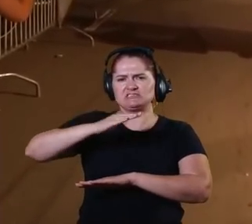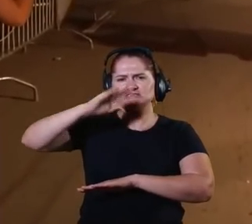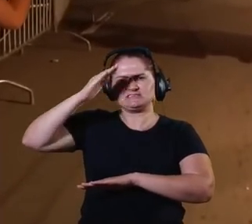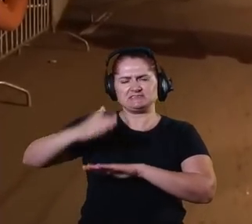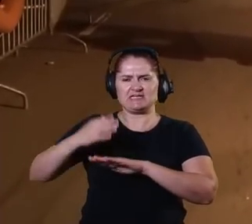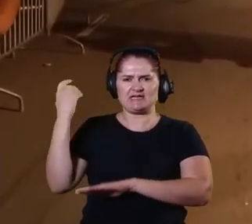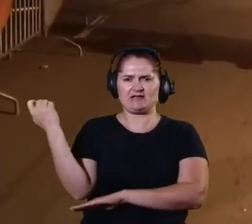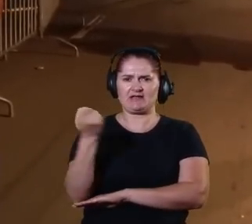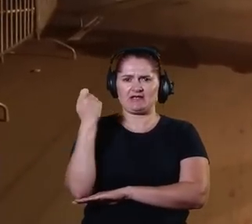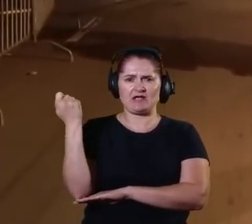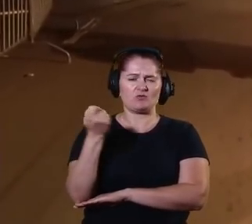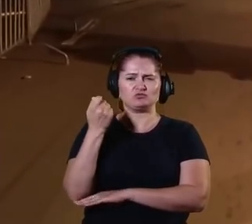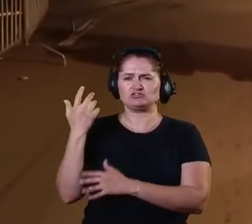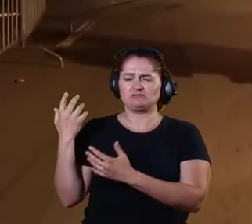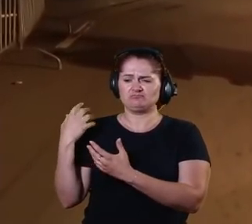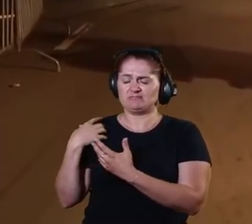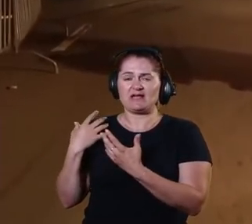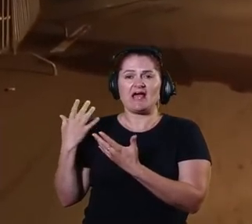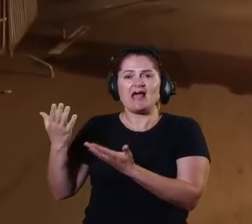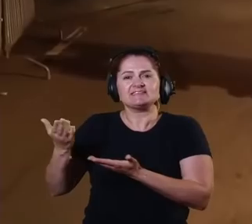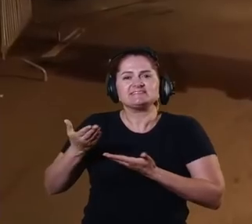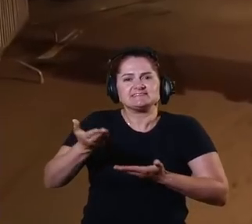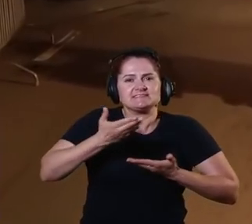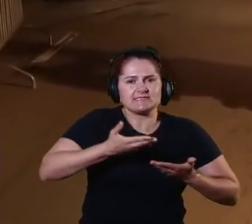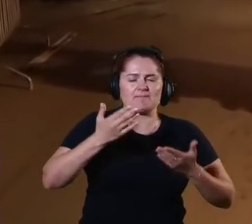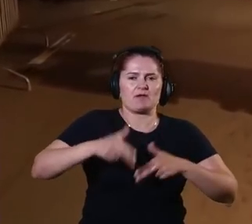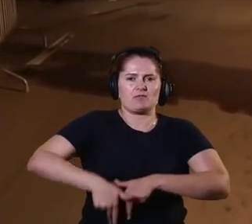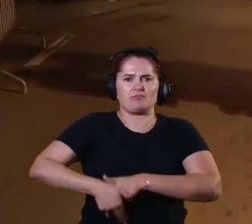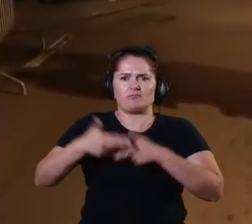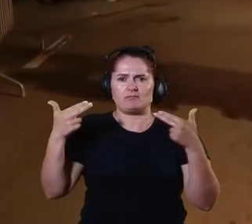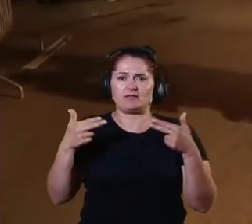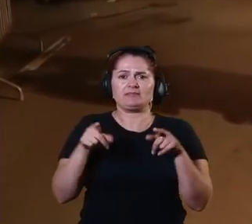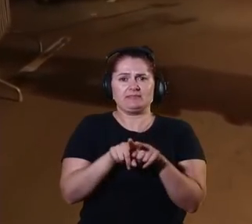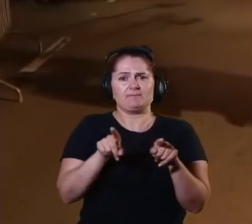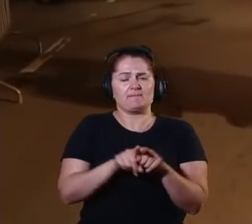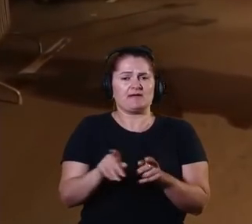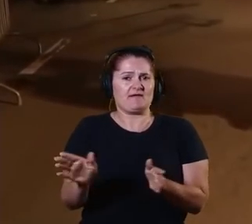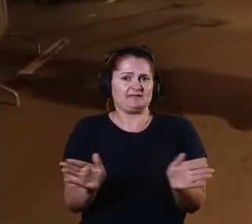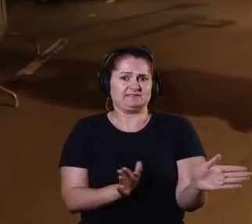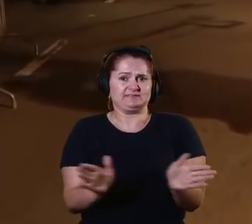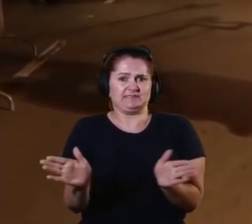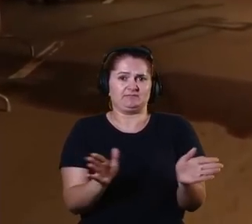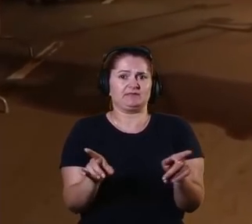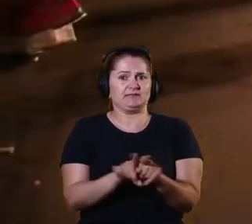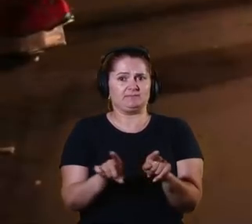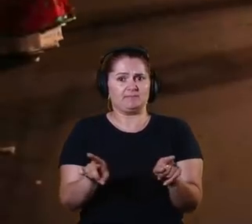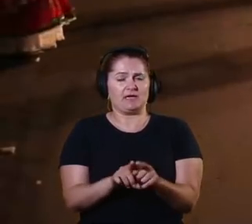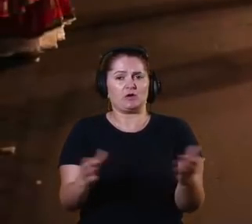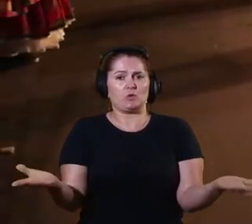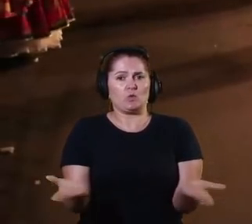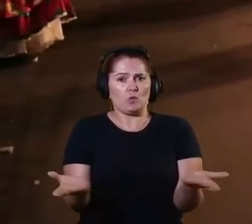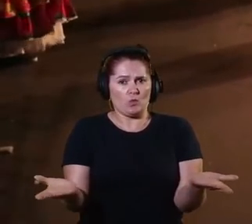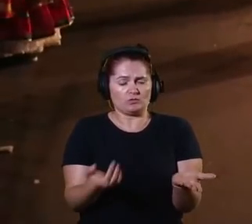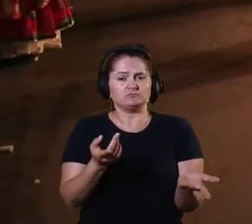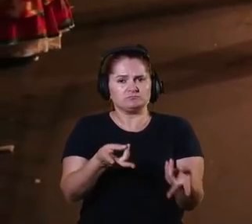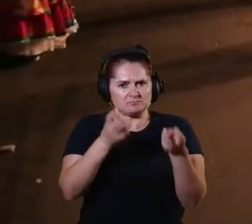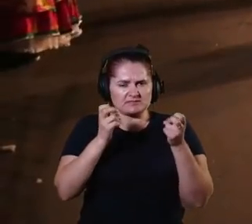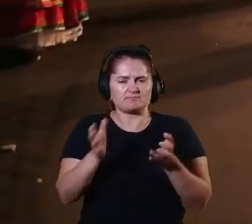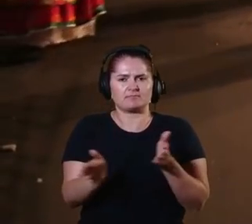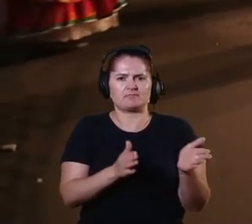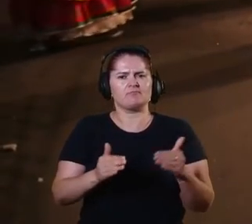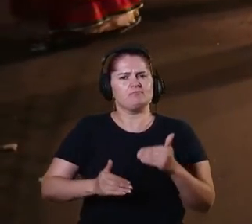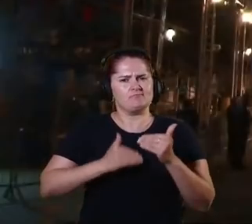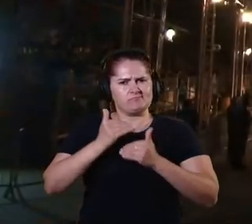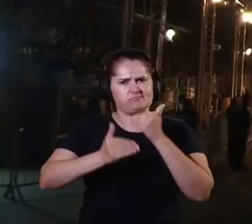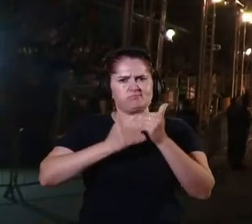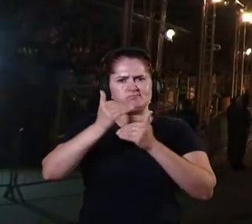abrigou aqui todas as etnias. Acessibilidade, de novo. Acessibilidade, né, que também hoje já se avançou muito, né, já